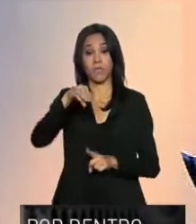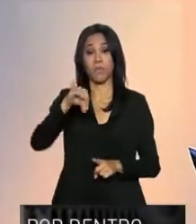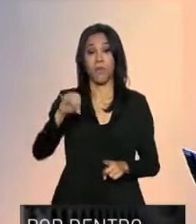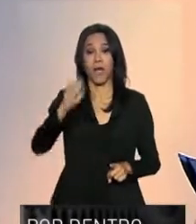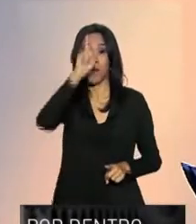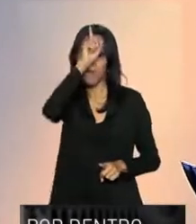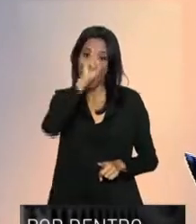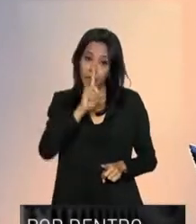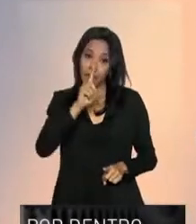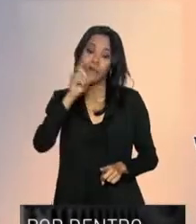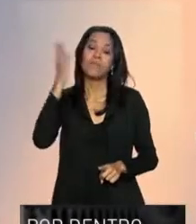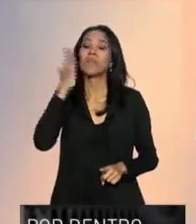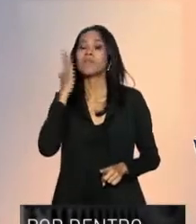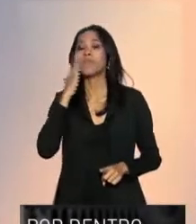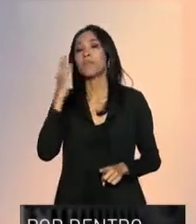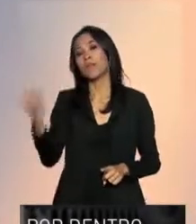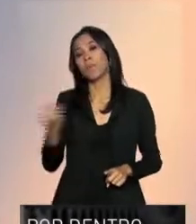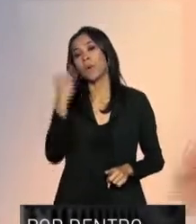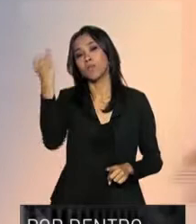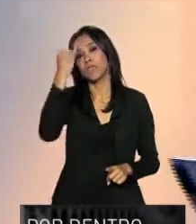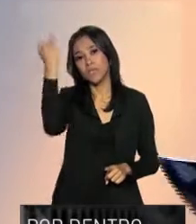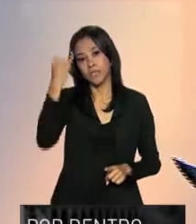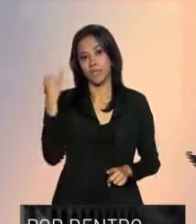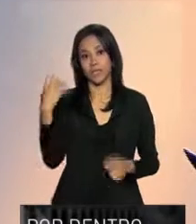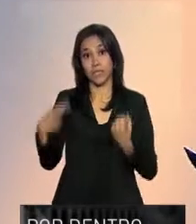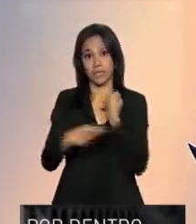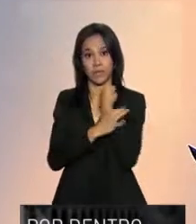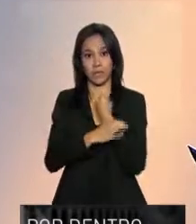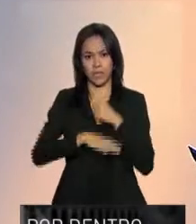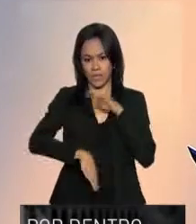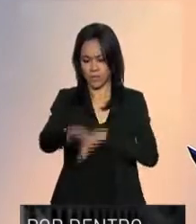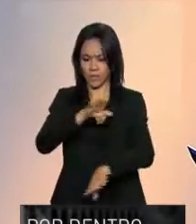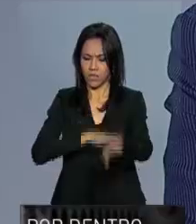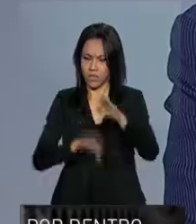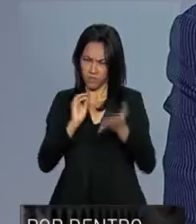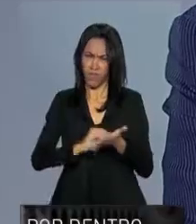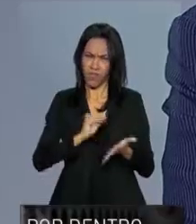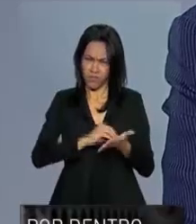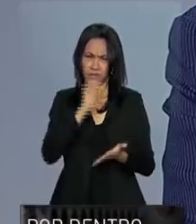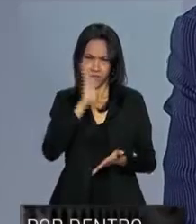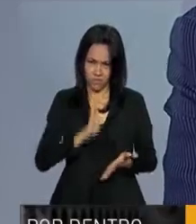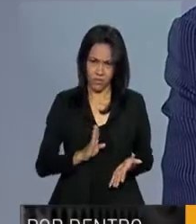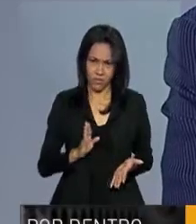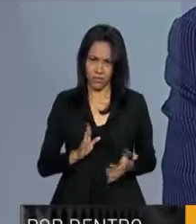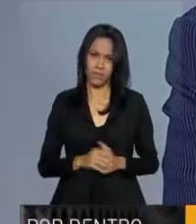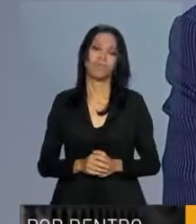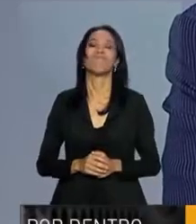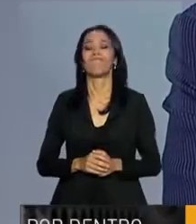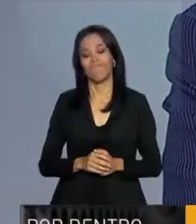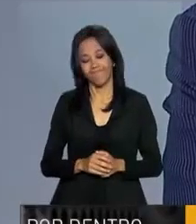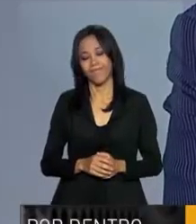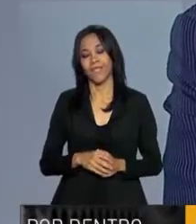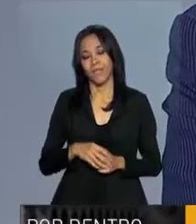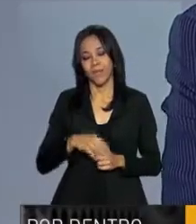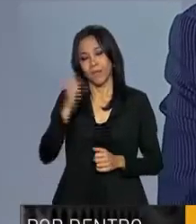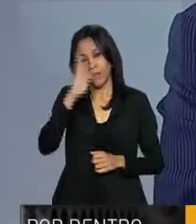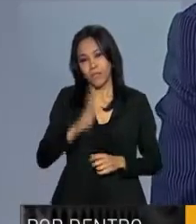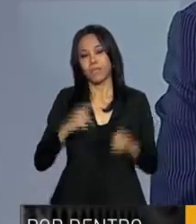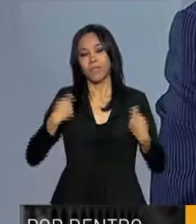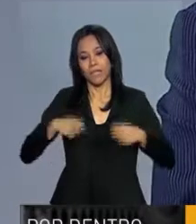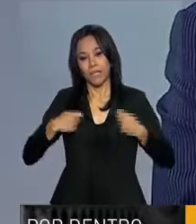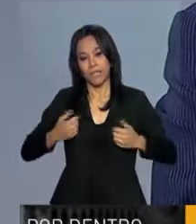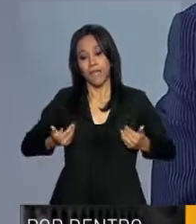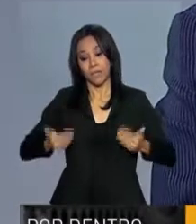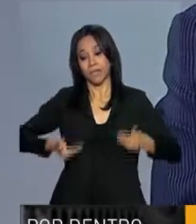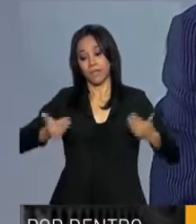importância da segurança no trânsito o brasil tem muito a avançar nessa área veja que ela o brasil tem muito a avançar o maior mar ela a campanha